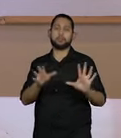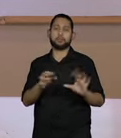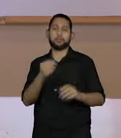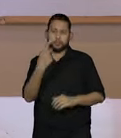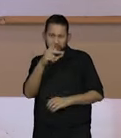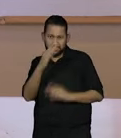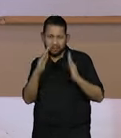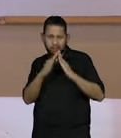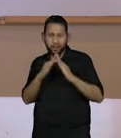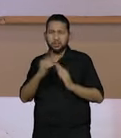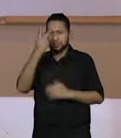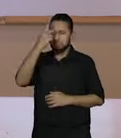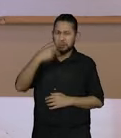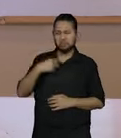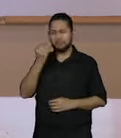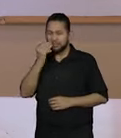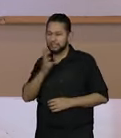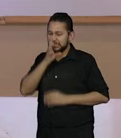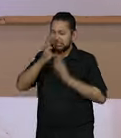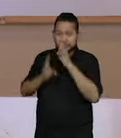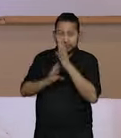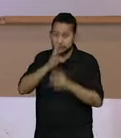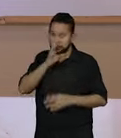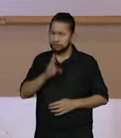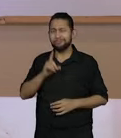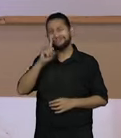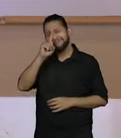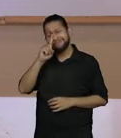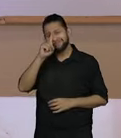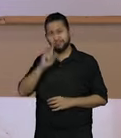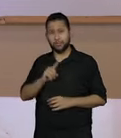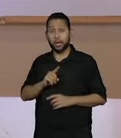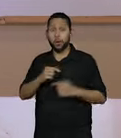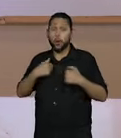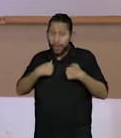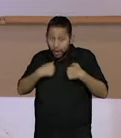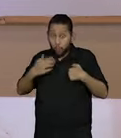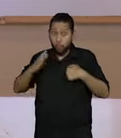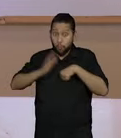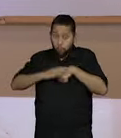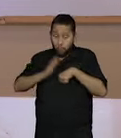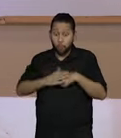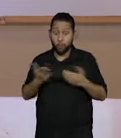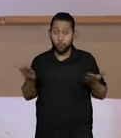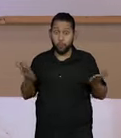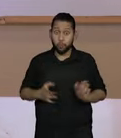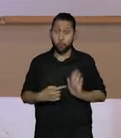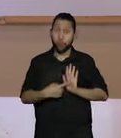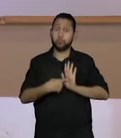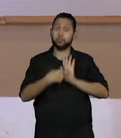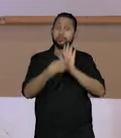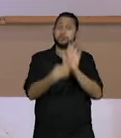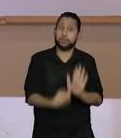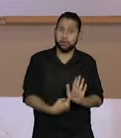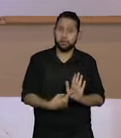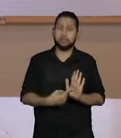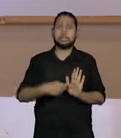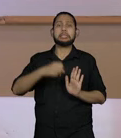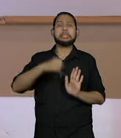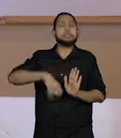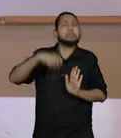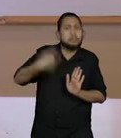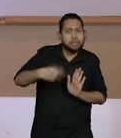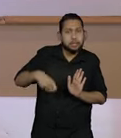Não é para ser feito em casa. Por isso, eu vou demonstrar para vocês e, caso necessário, o professor